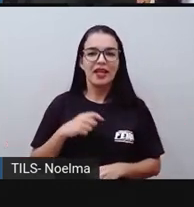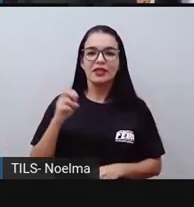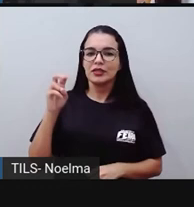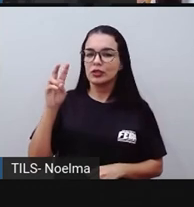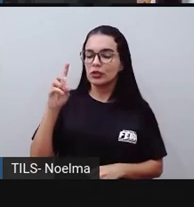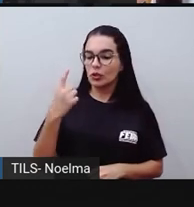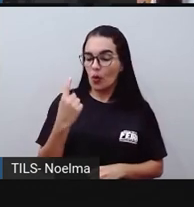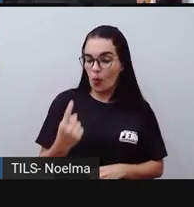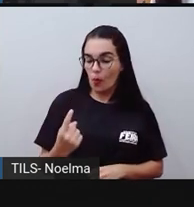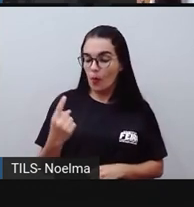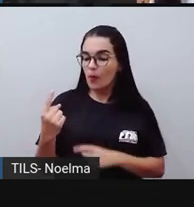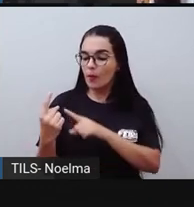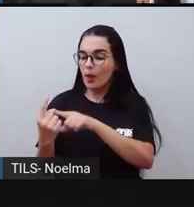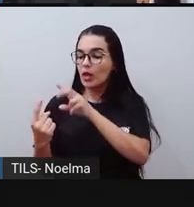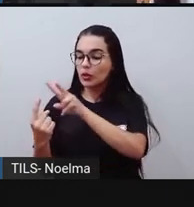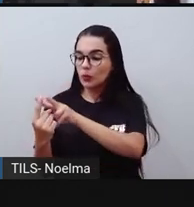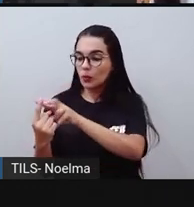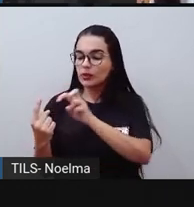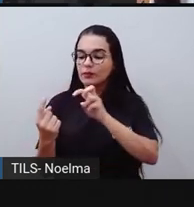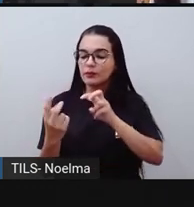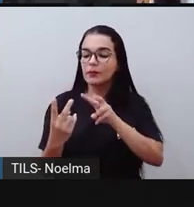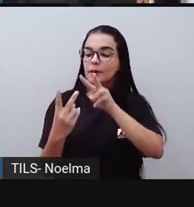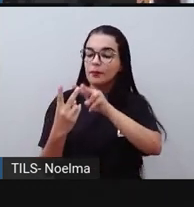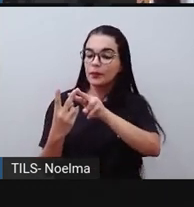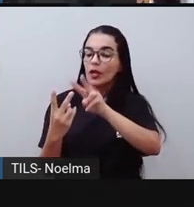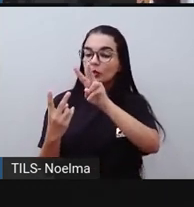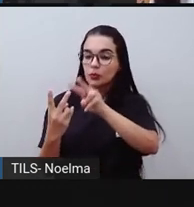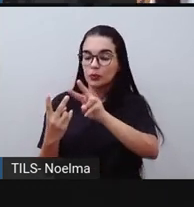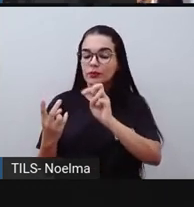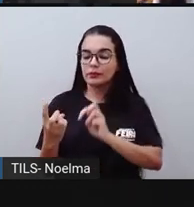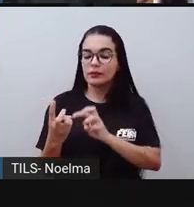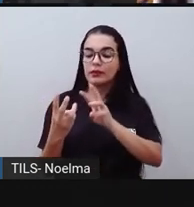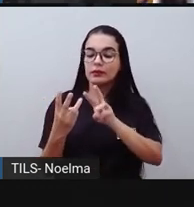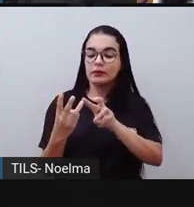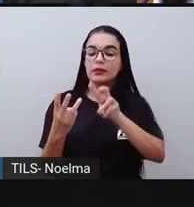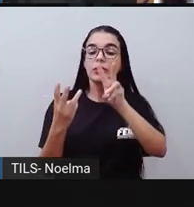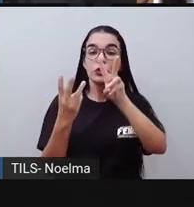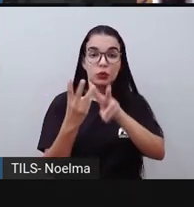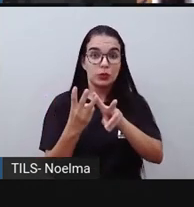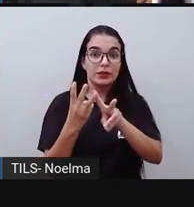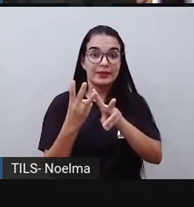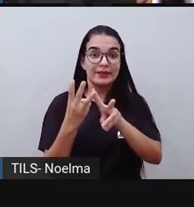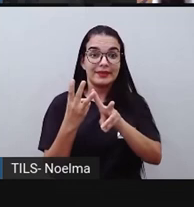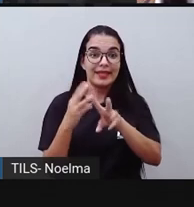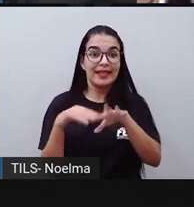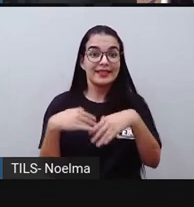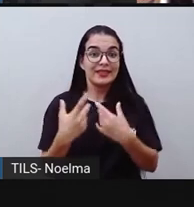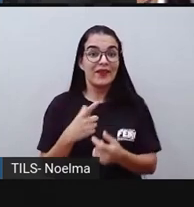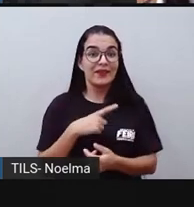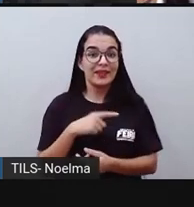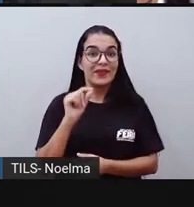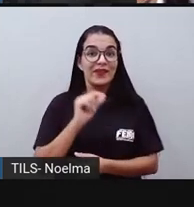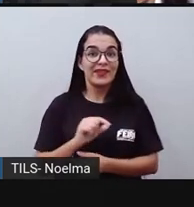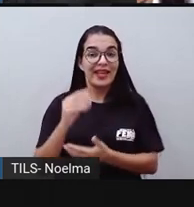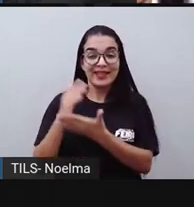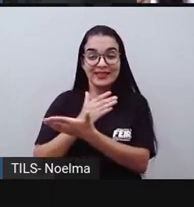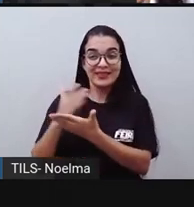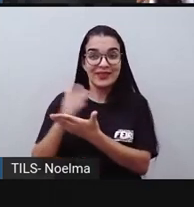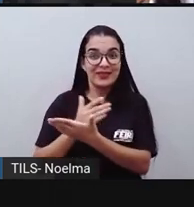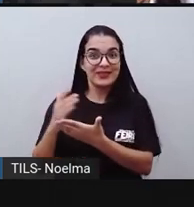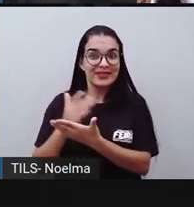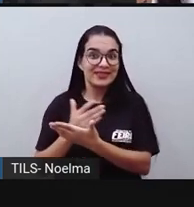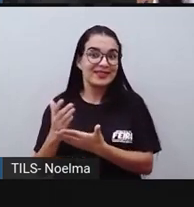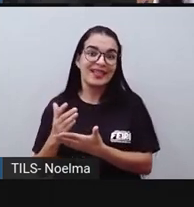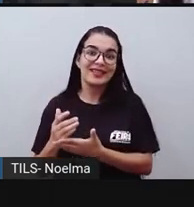2 balinhas, a pessoa 2 mais 2 balinhas e a pessoa 3 também mais 2 balinhas, que no caso seria você e mais